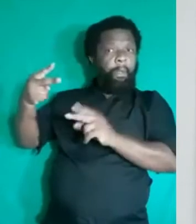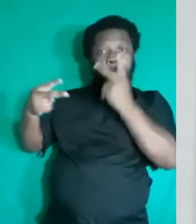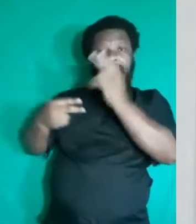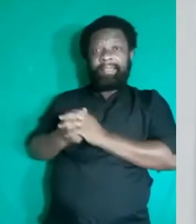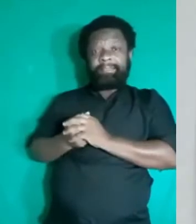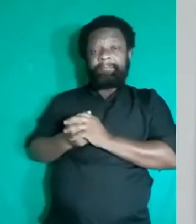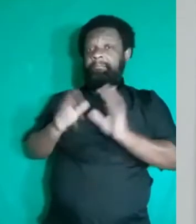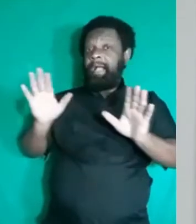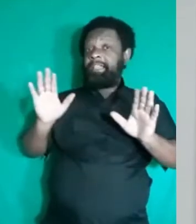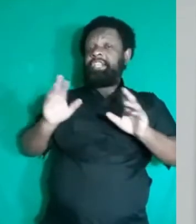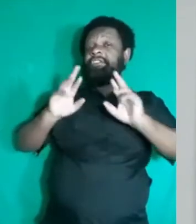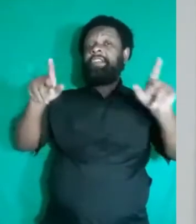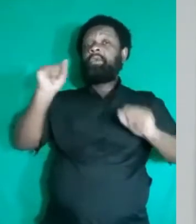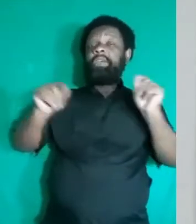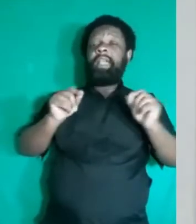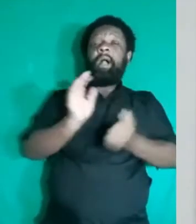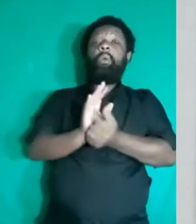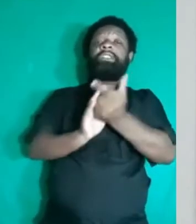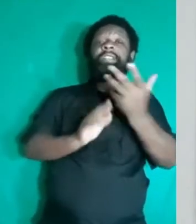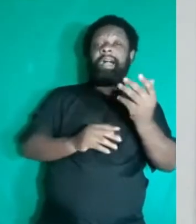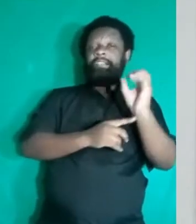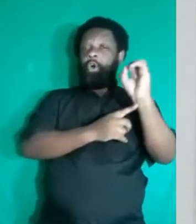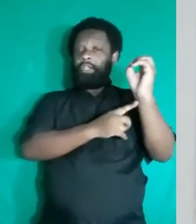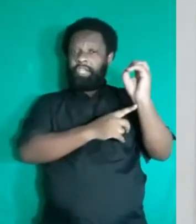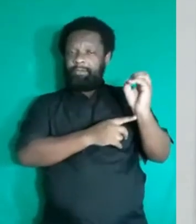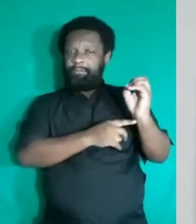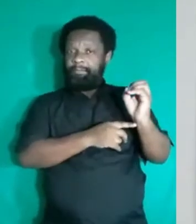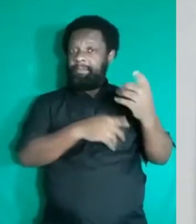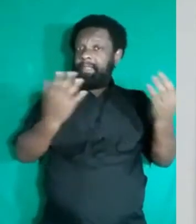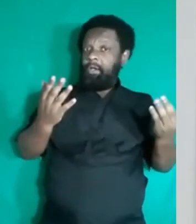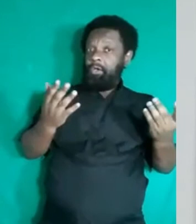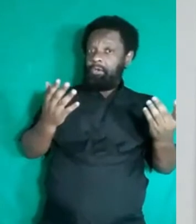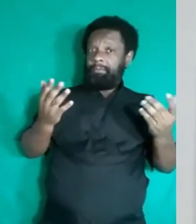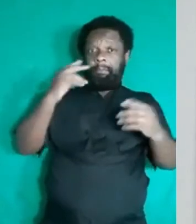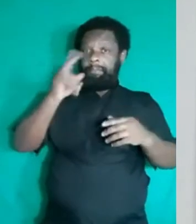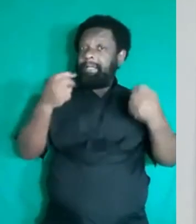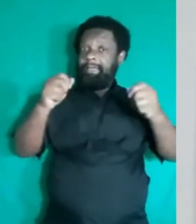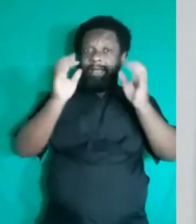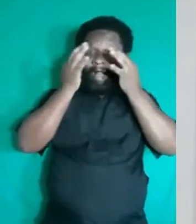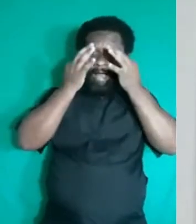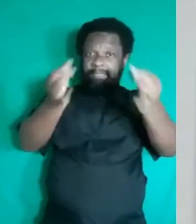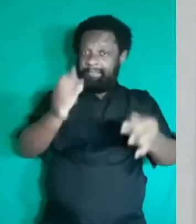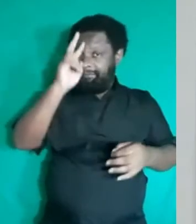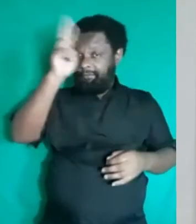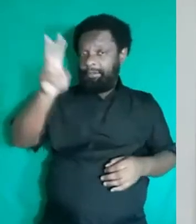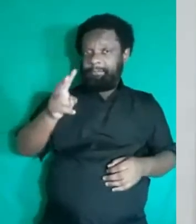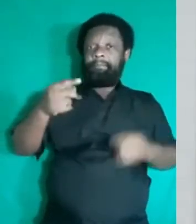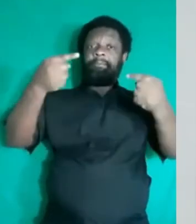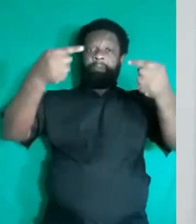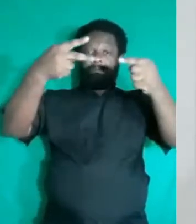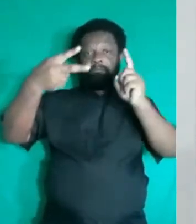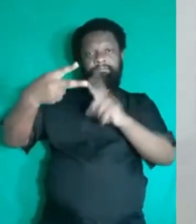com nitrogênio são parecidos, né? Os dois têm nitrogênio e a diferença entre eles está no número de oxigênios.